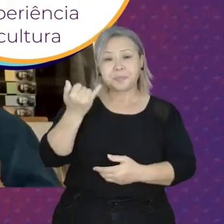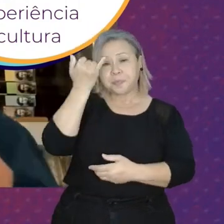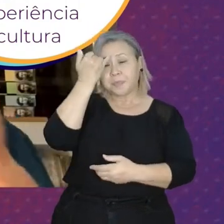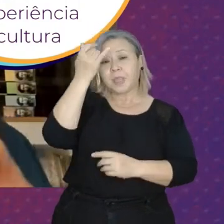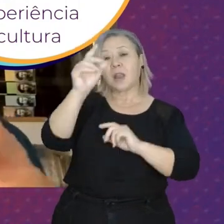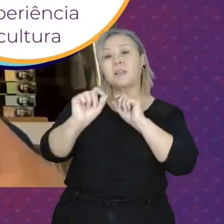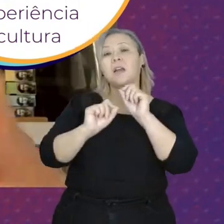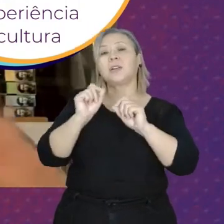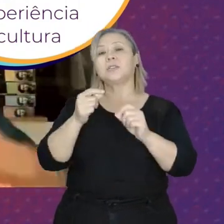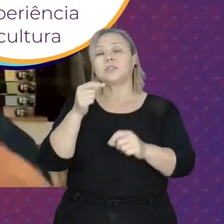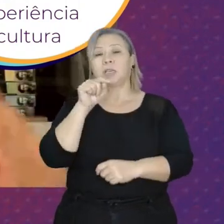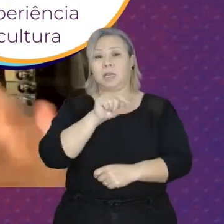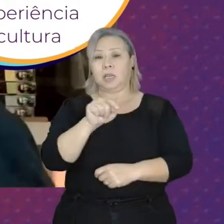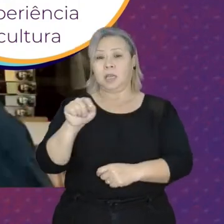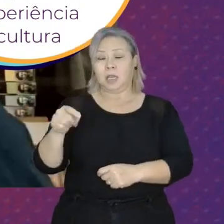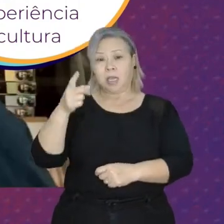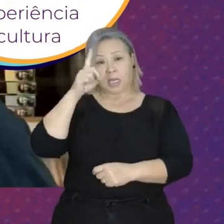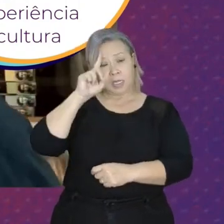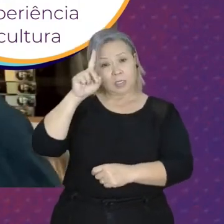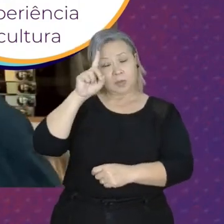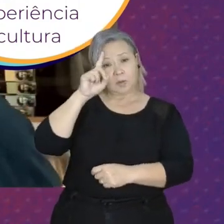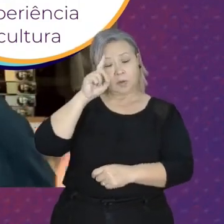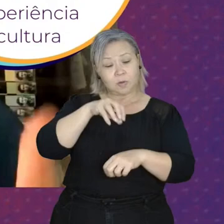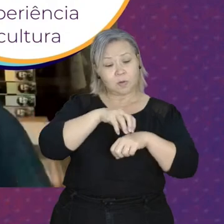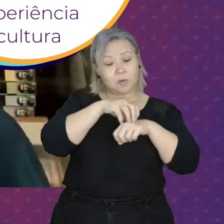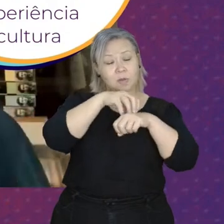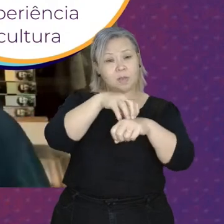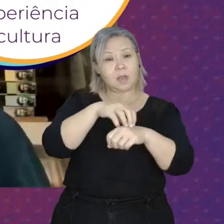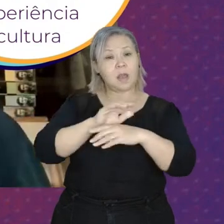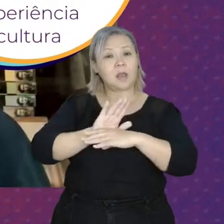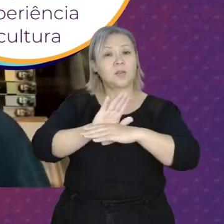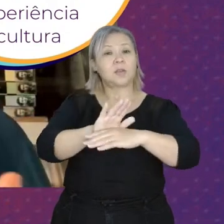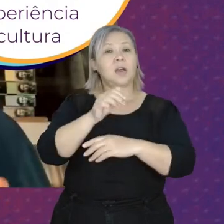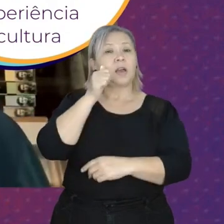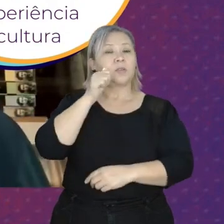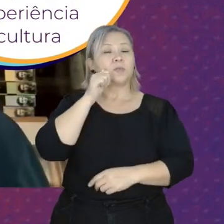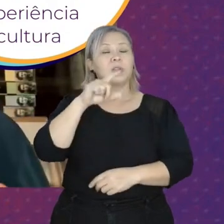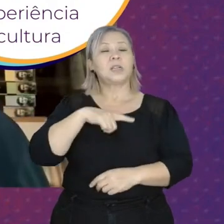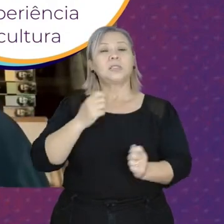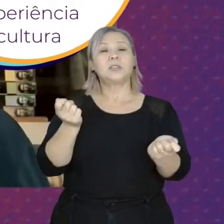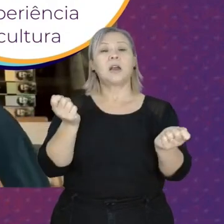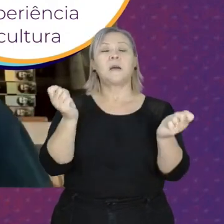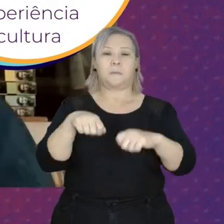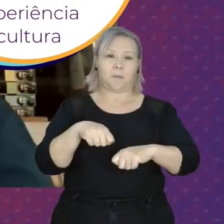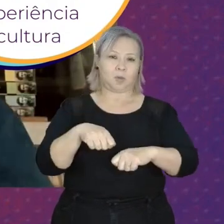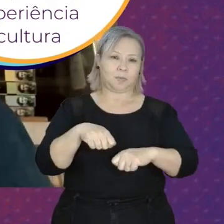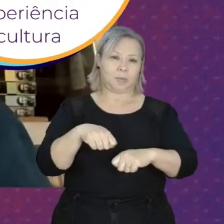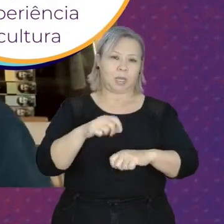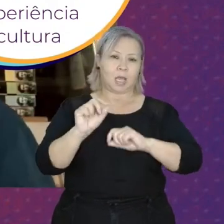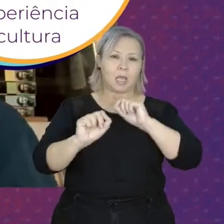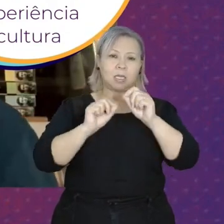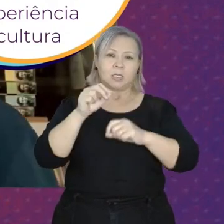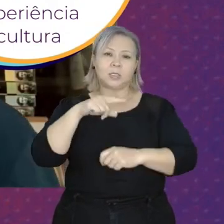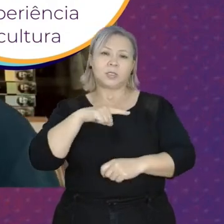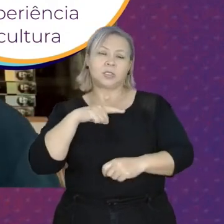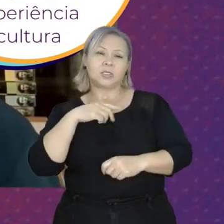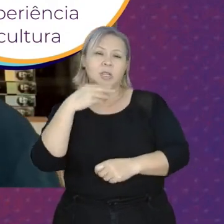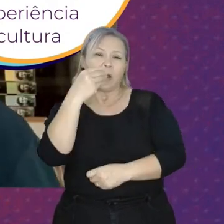de que nessa rotina o transporte ajudasse as mulheres a ter a possibilidade de ter alguma